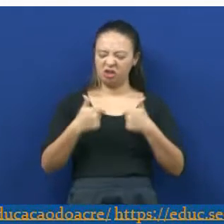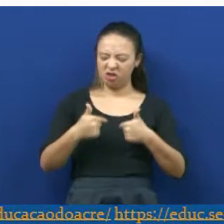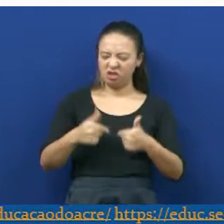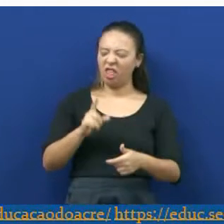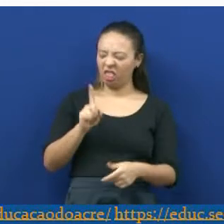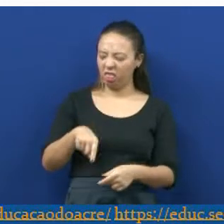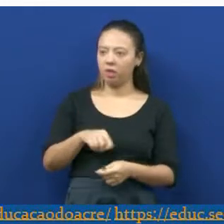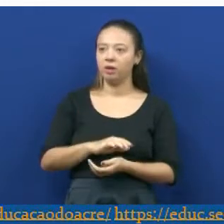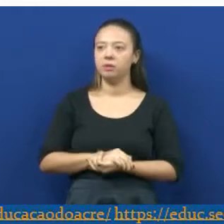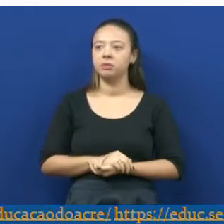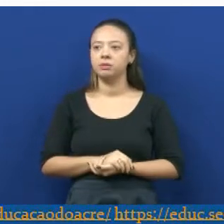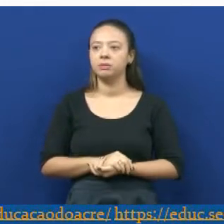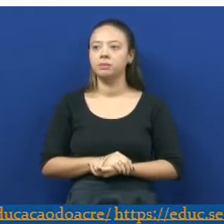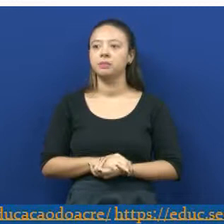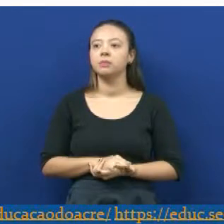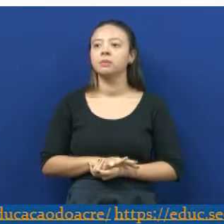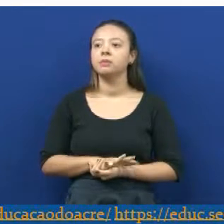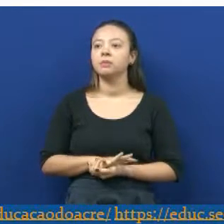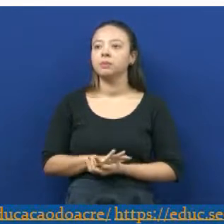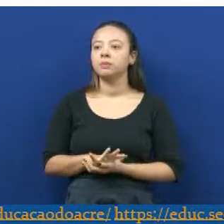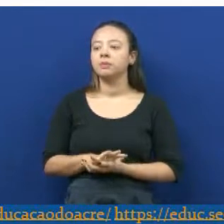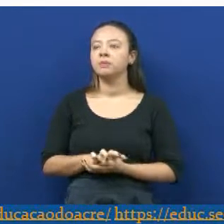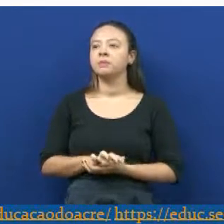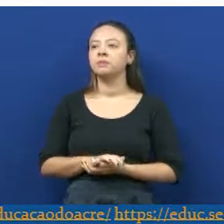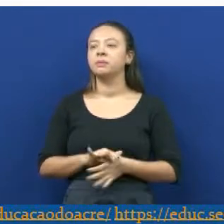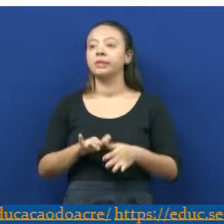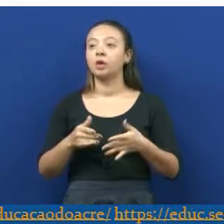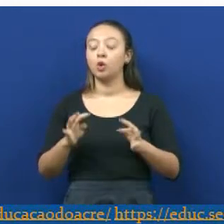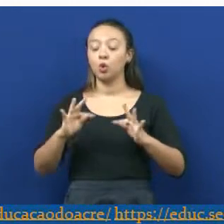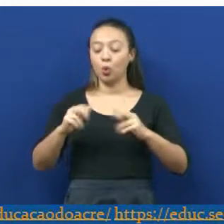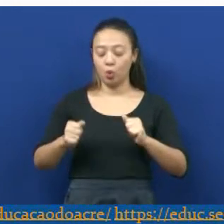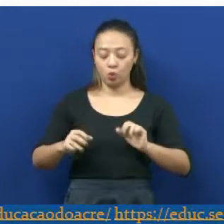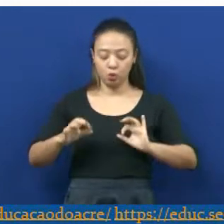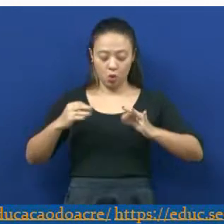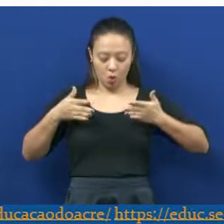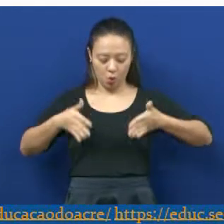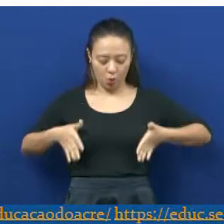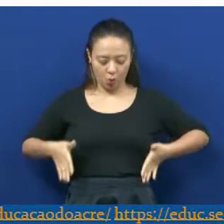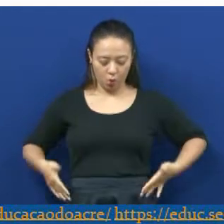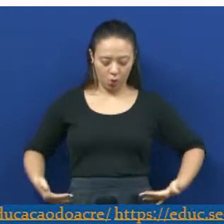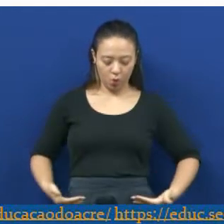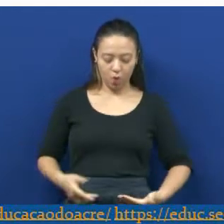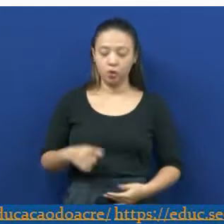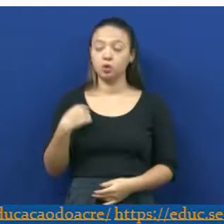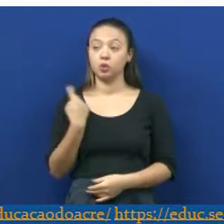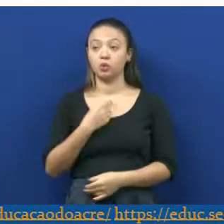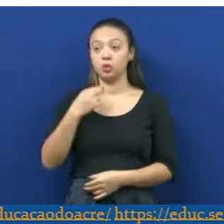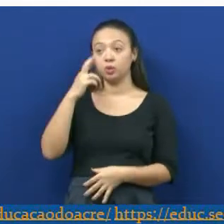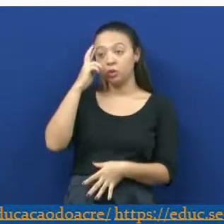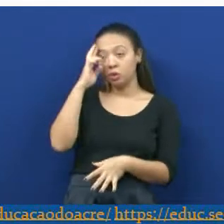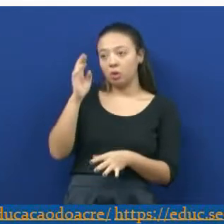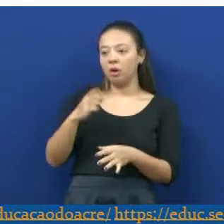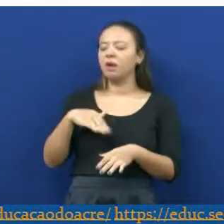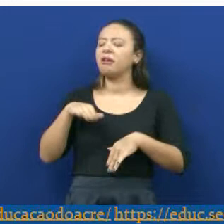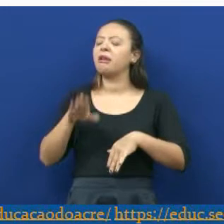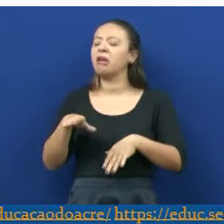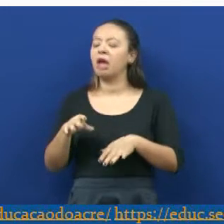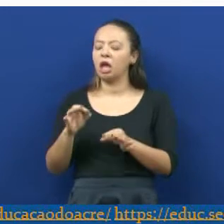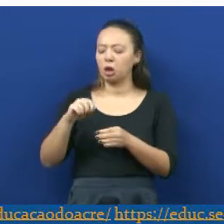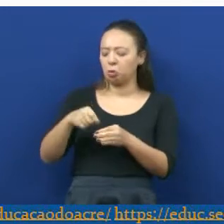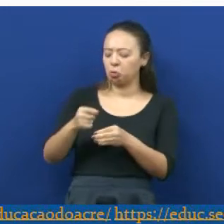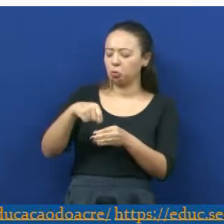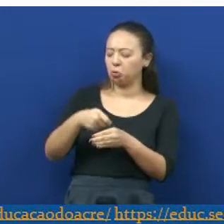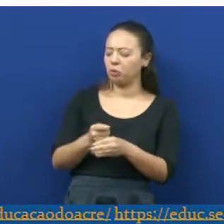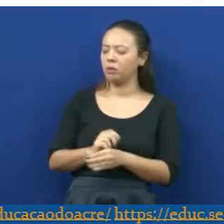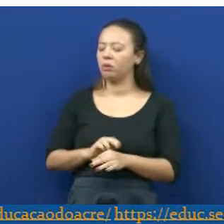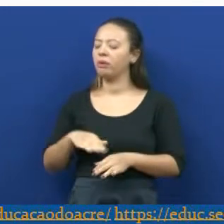É boa, porque coso. Então os vestidos e enfeites de nossa ama, quem é que os cose senão eu? Você?